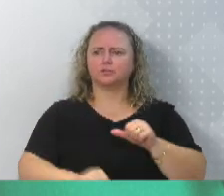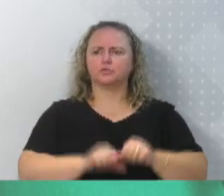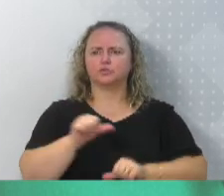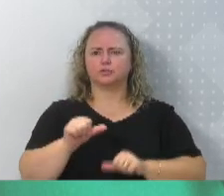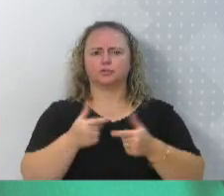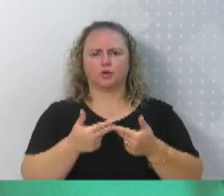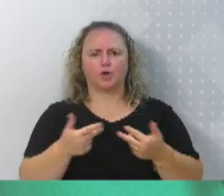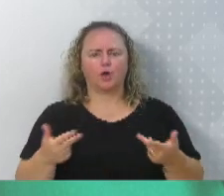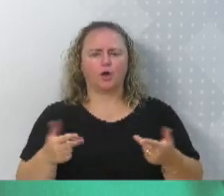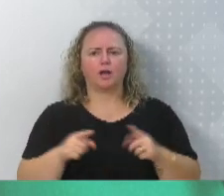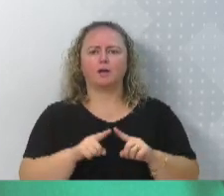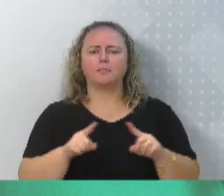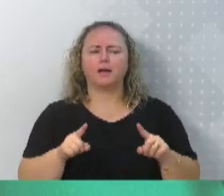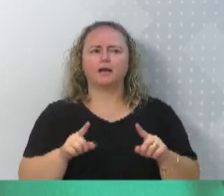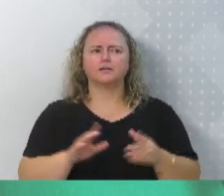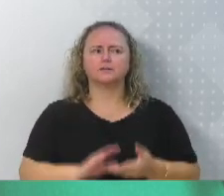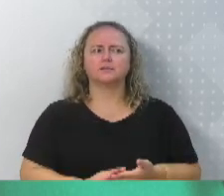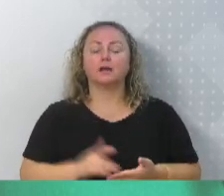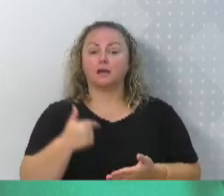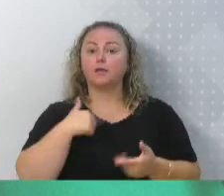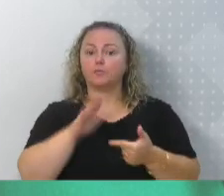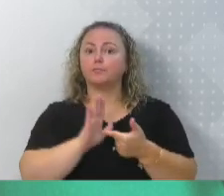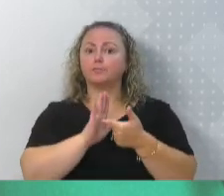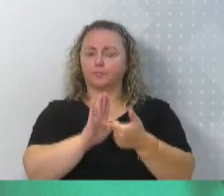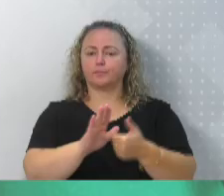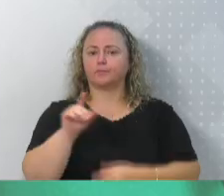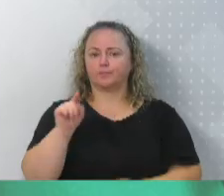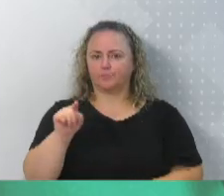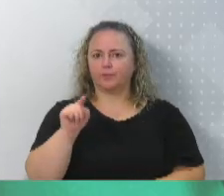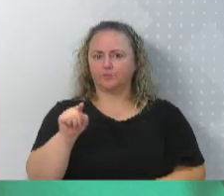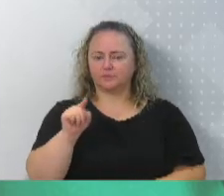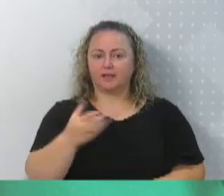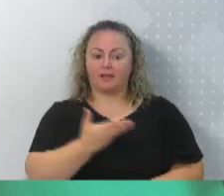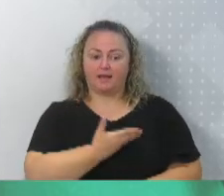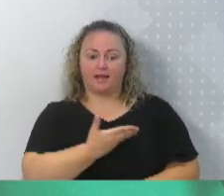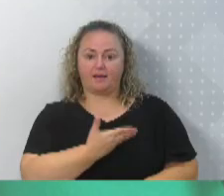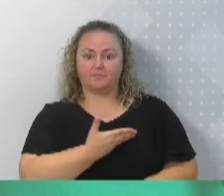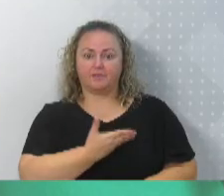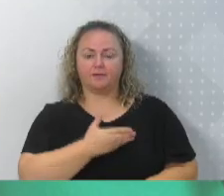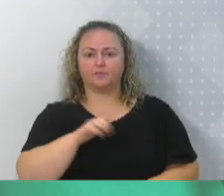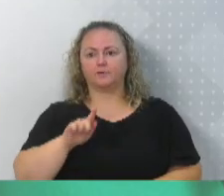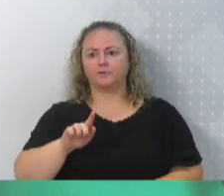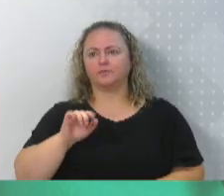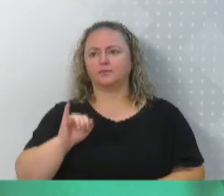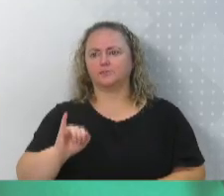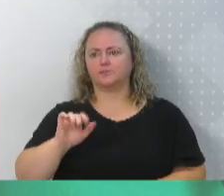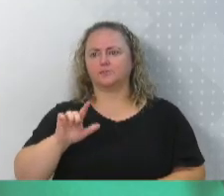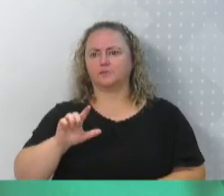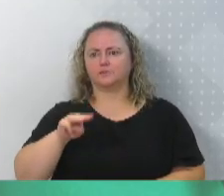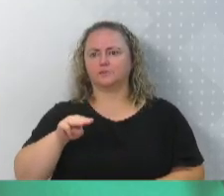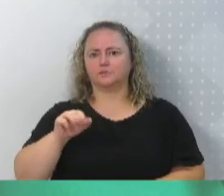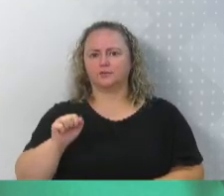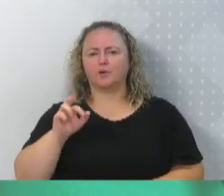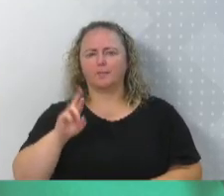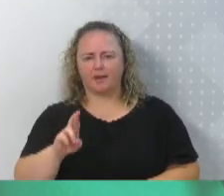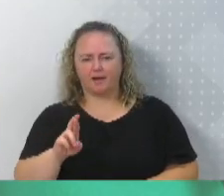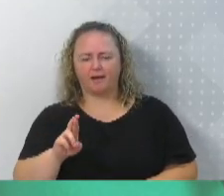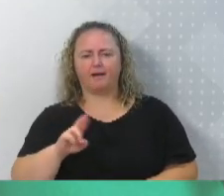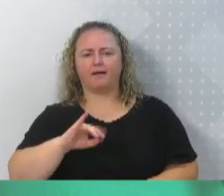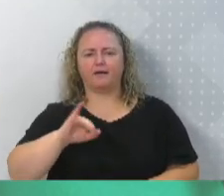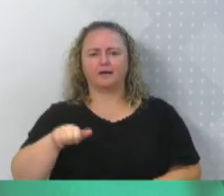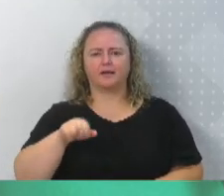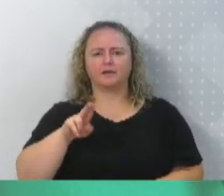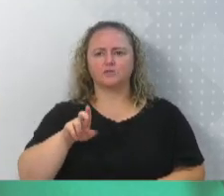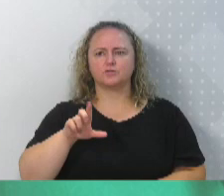então apresentei essa bandeira aí né para o meu amigo lá o Gilmar recker e o Juliano bilau para ver se eles